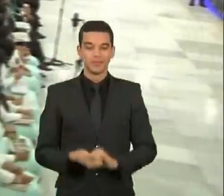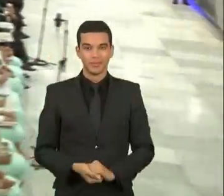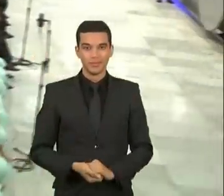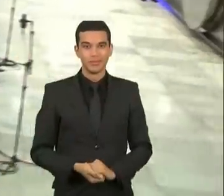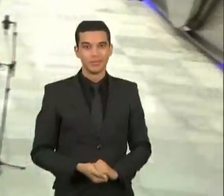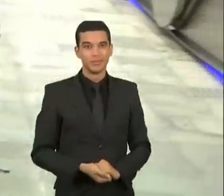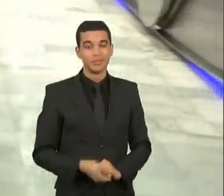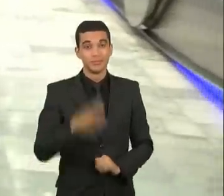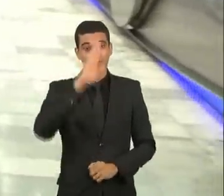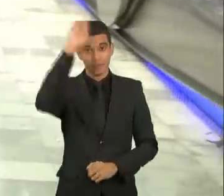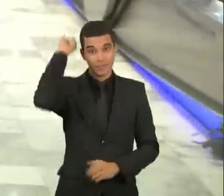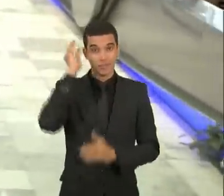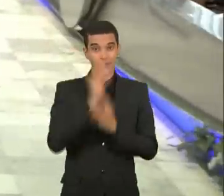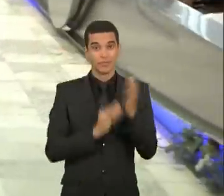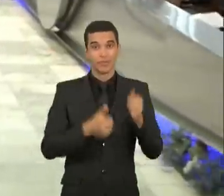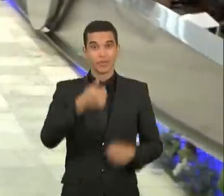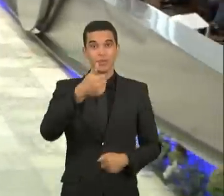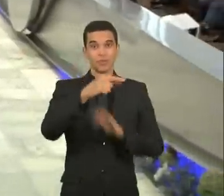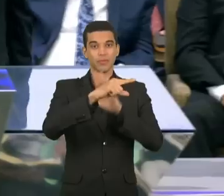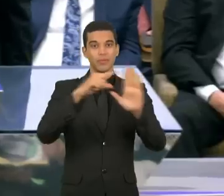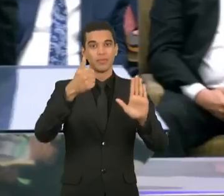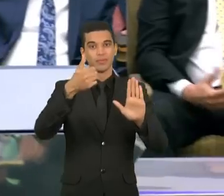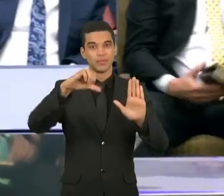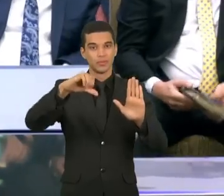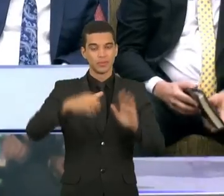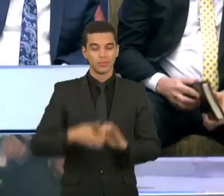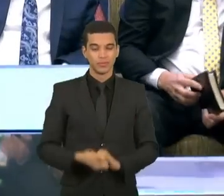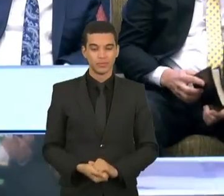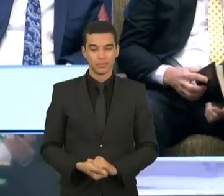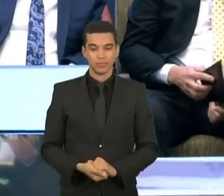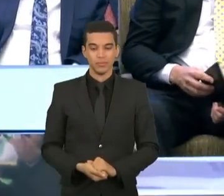Romanos capítulo 1, versículo